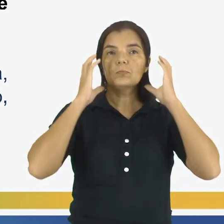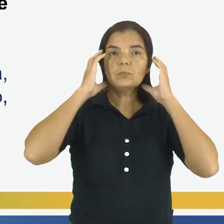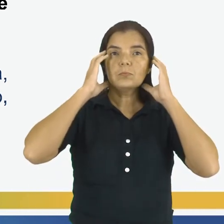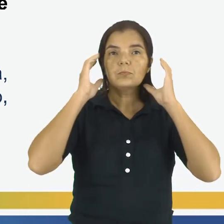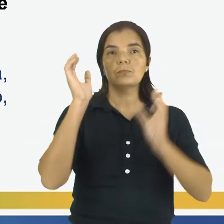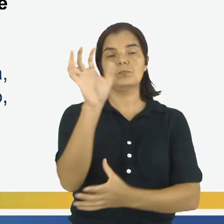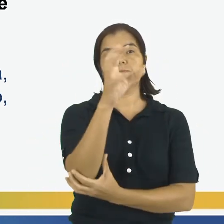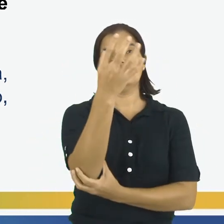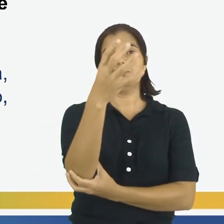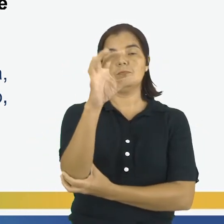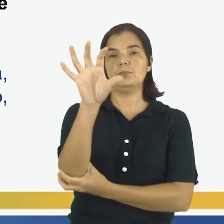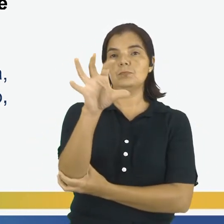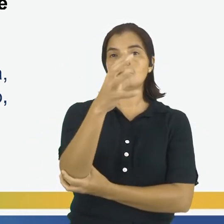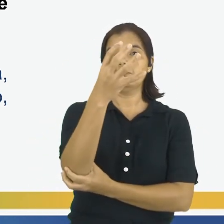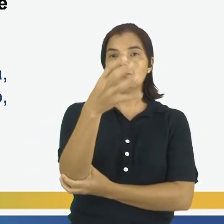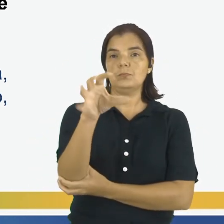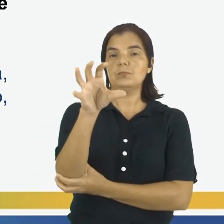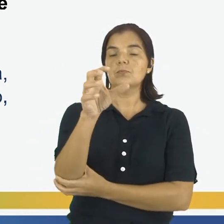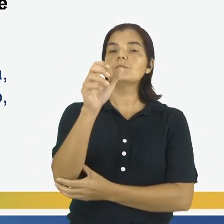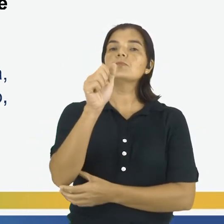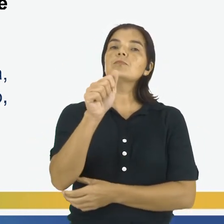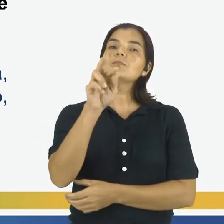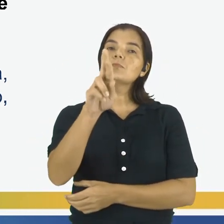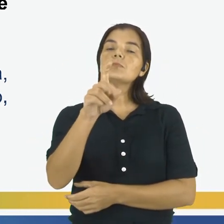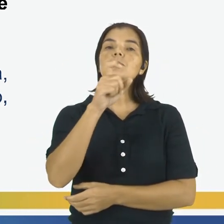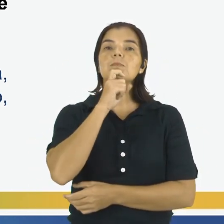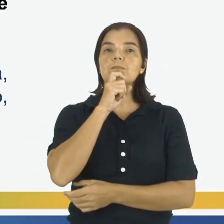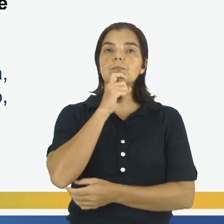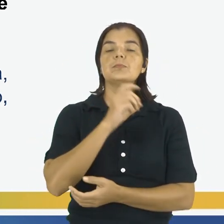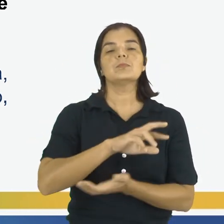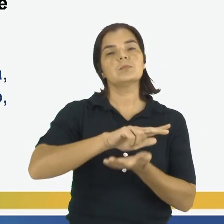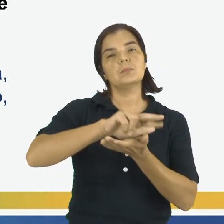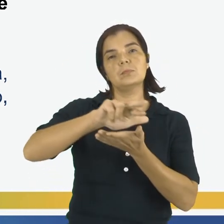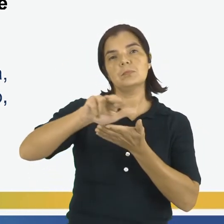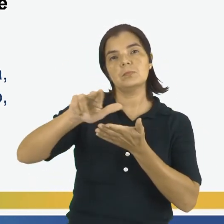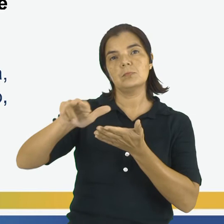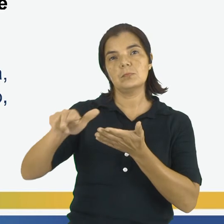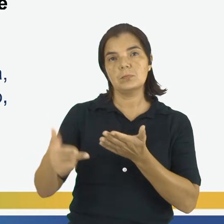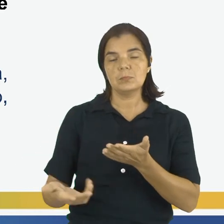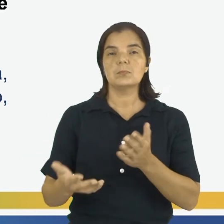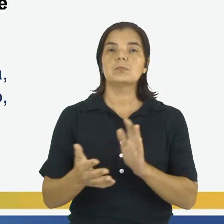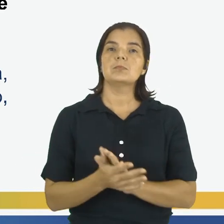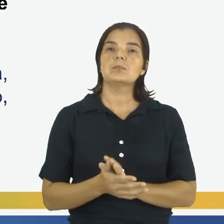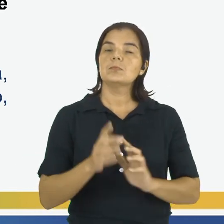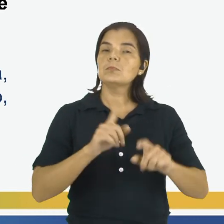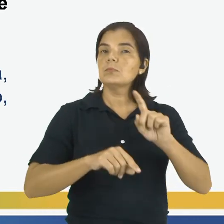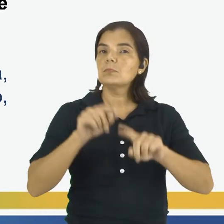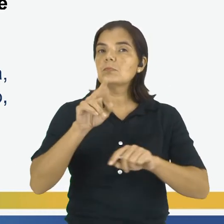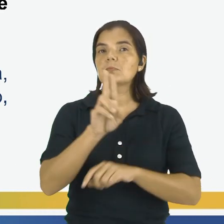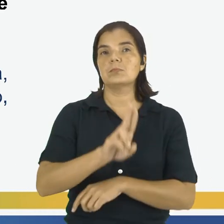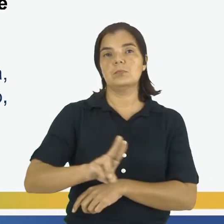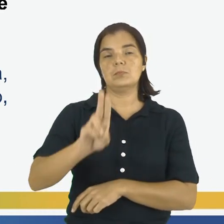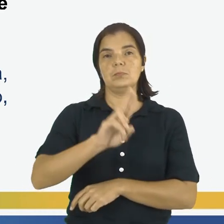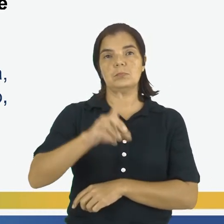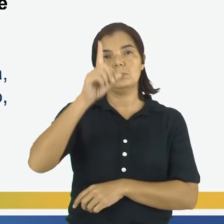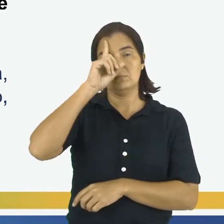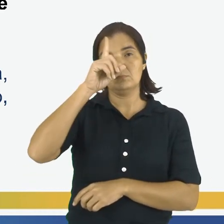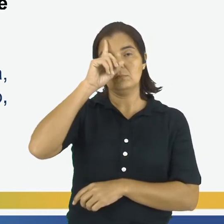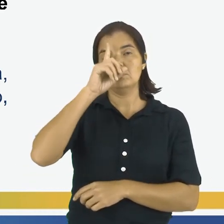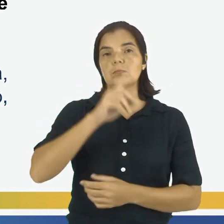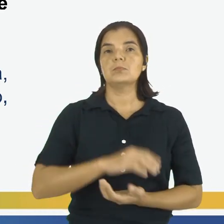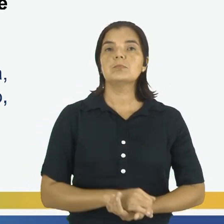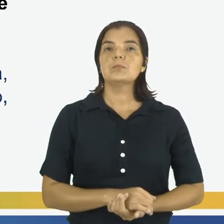rádio, ventilador, o ar-condicionado e vários outros materiais que nós utilizamos no nosso dia a dia.